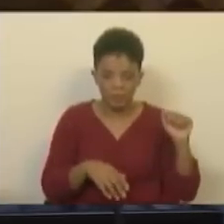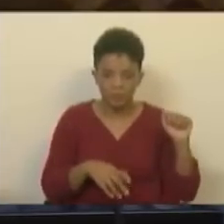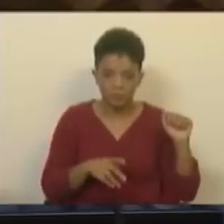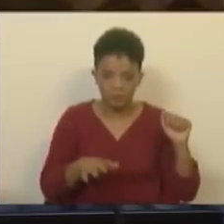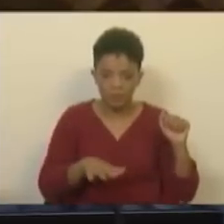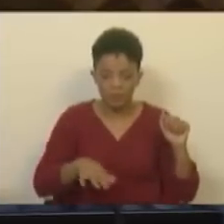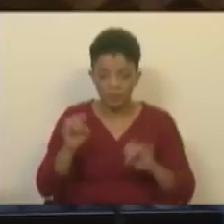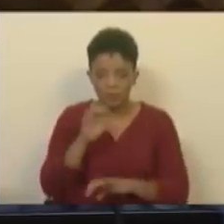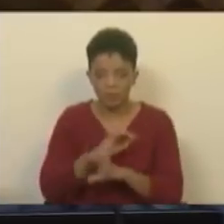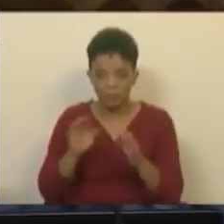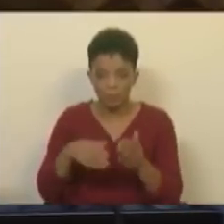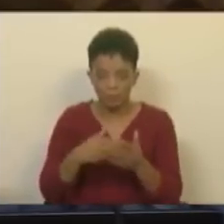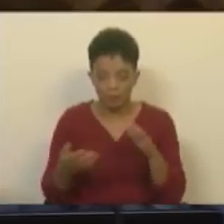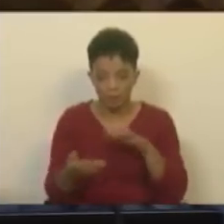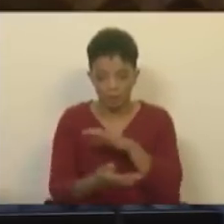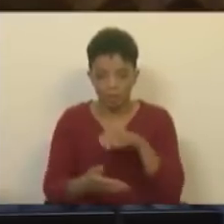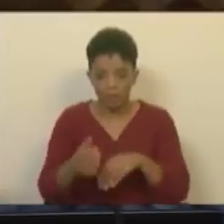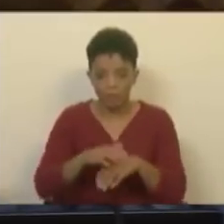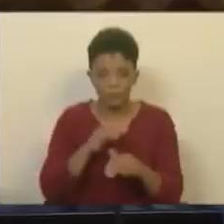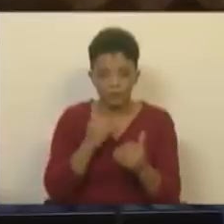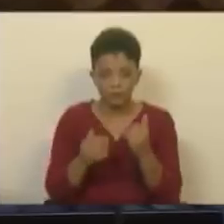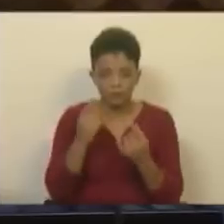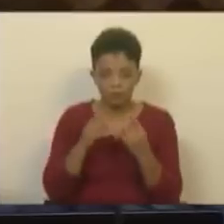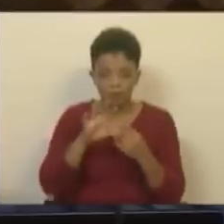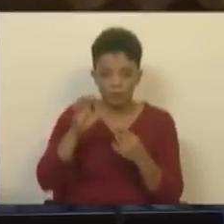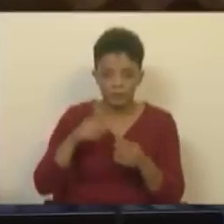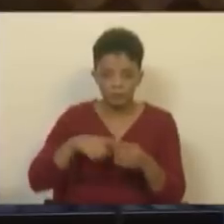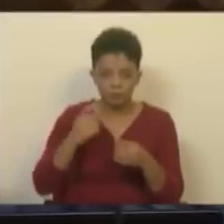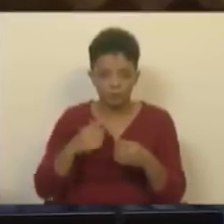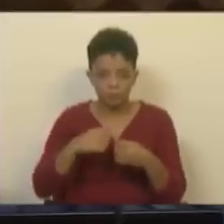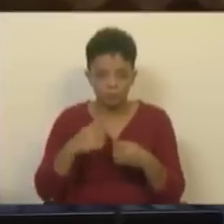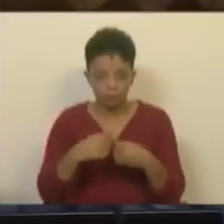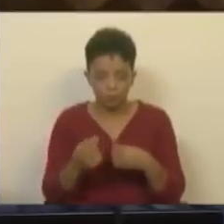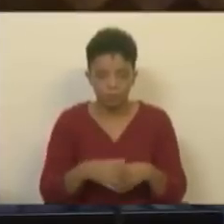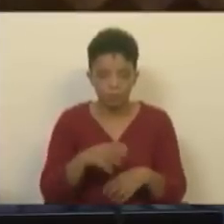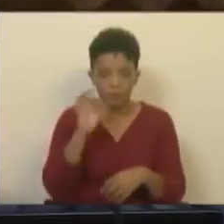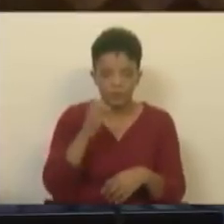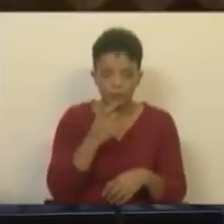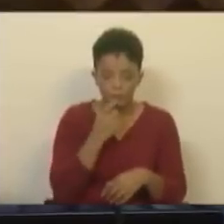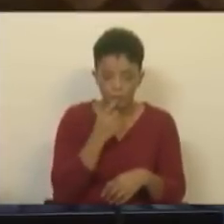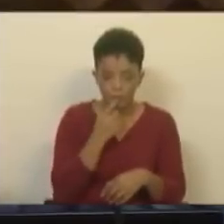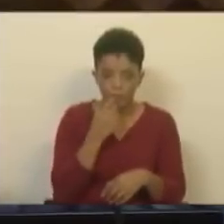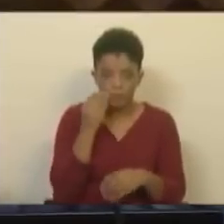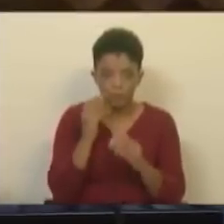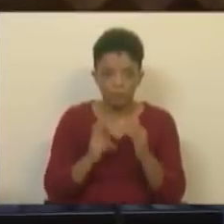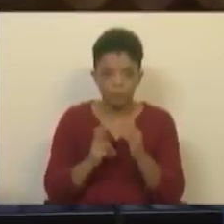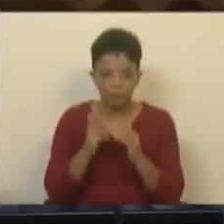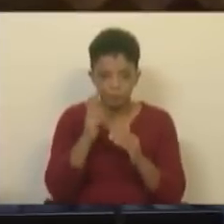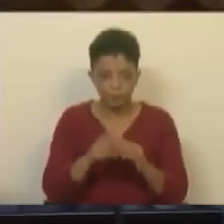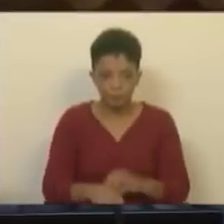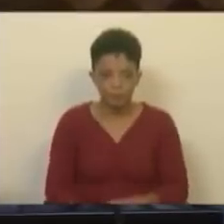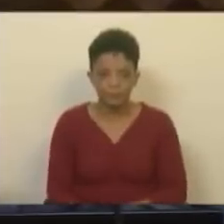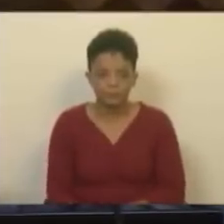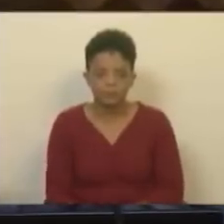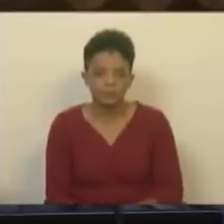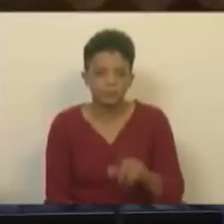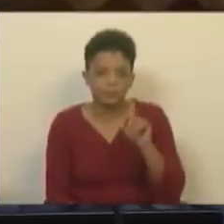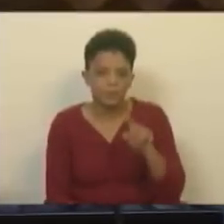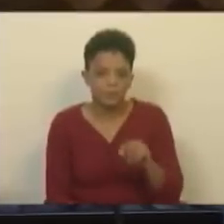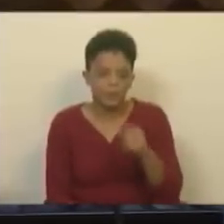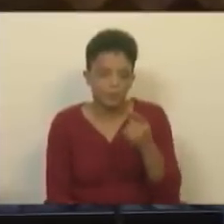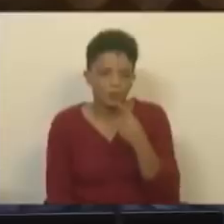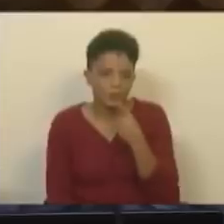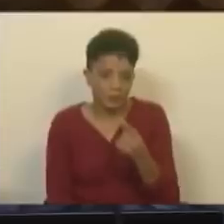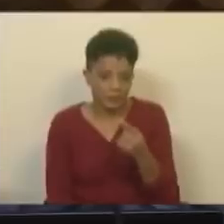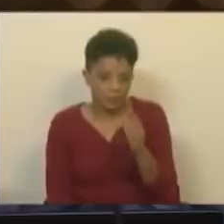em que a zona era hoje estava em crise com o risco de alguns países saírem e a que as taxas juros estavam a subir mas já Agora eu disse uma